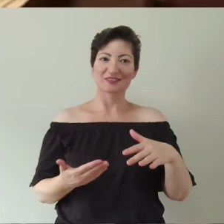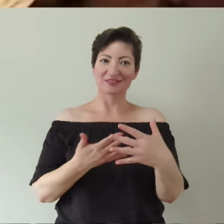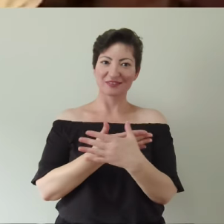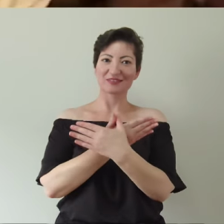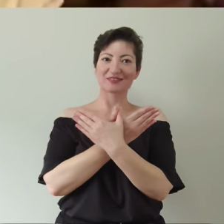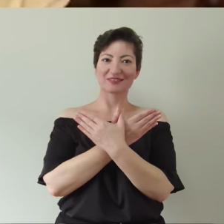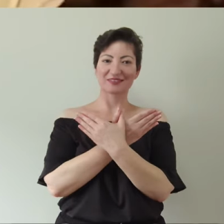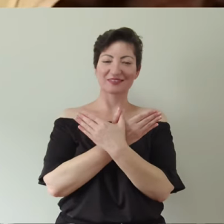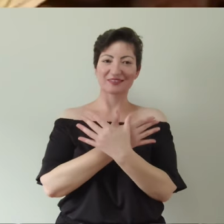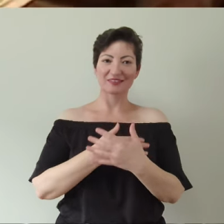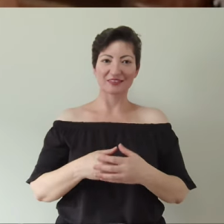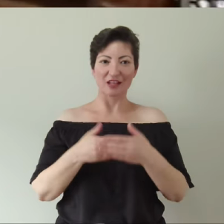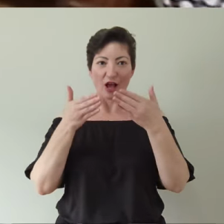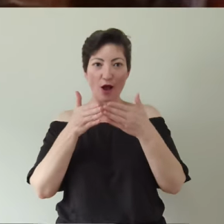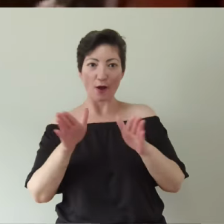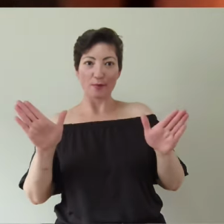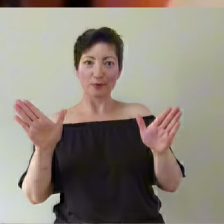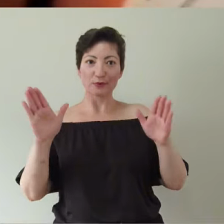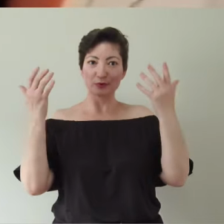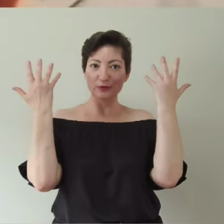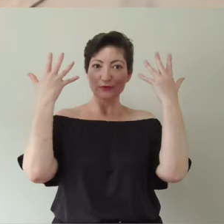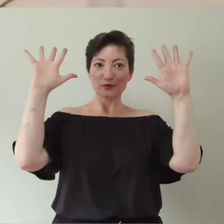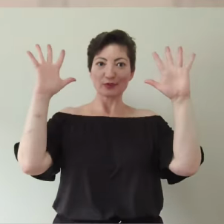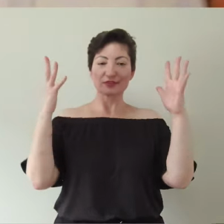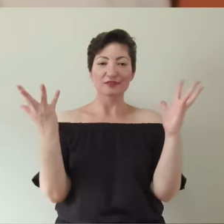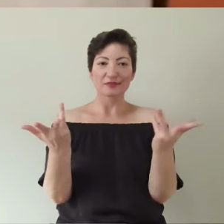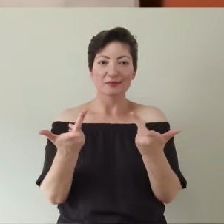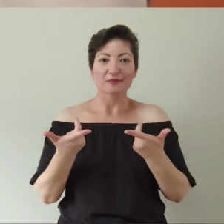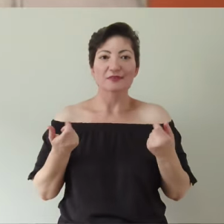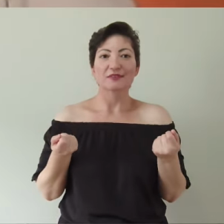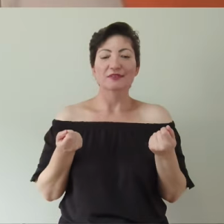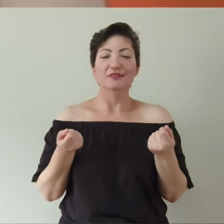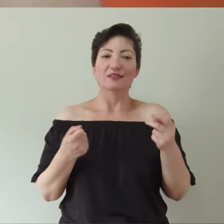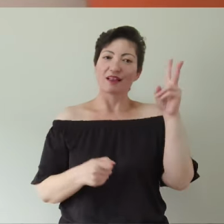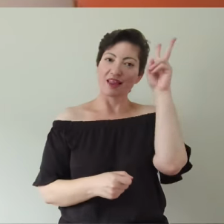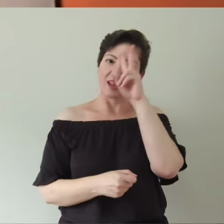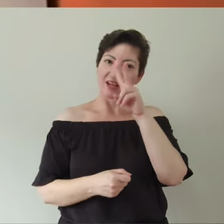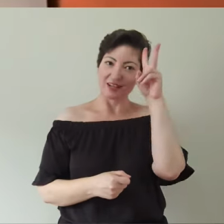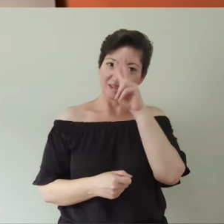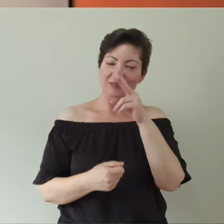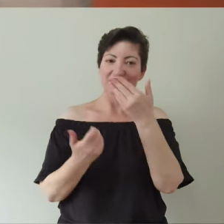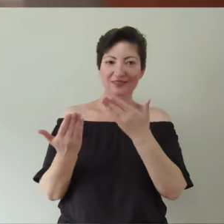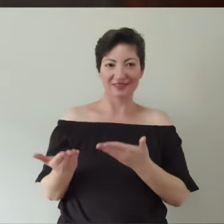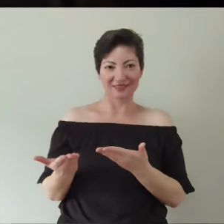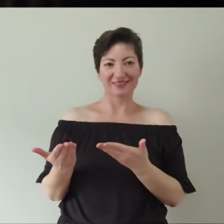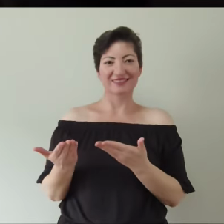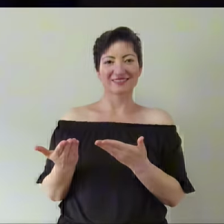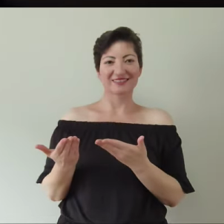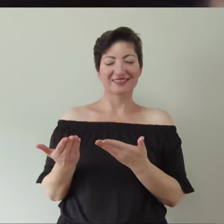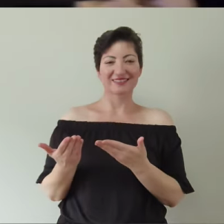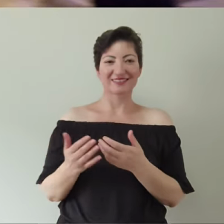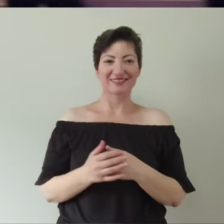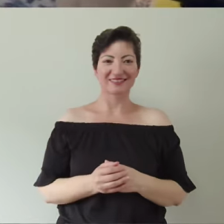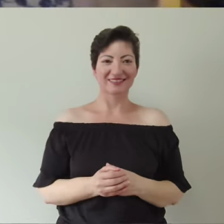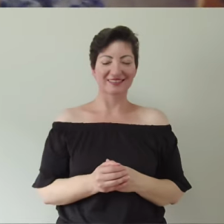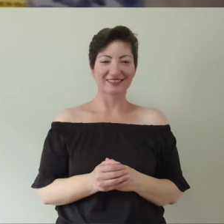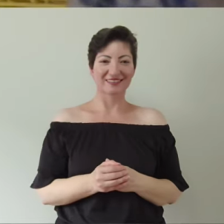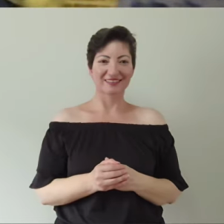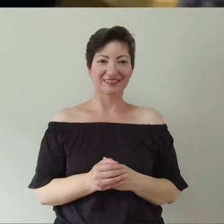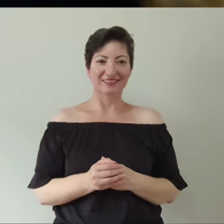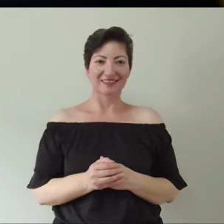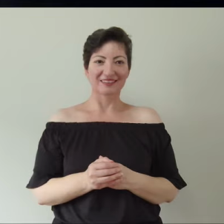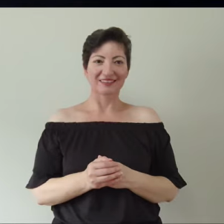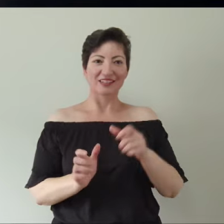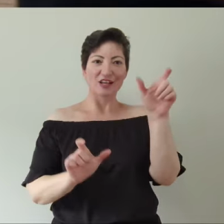Hoje temos a abertura oficial desse festival maravilhoso que vocês estão promovendo, relembrando a história de vocês. Levamos pessoas